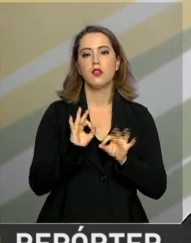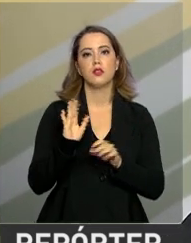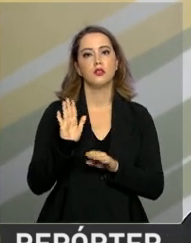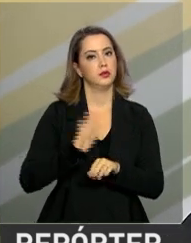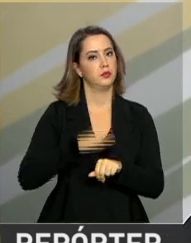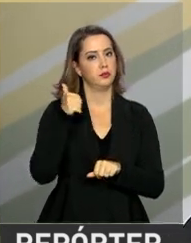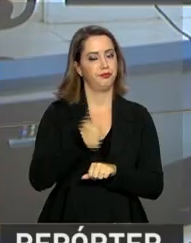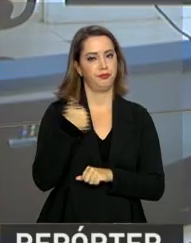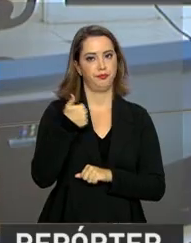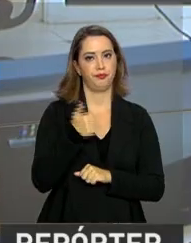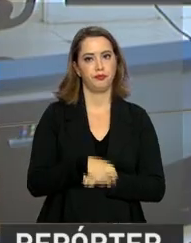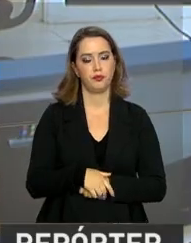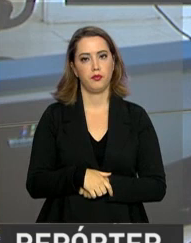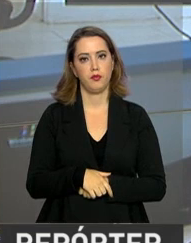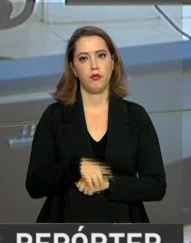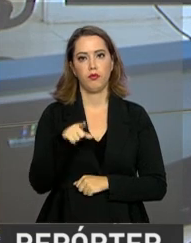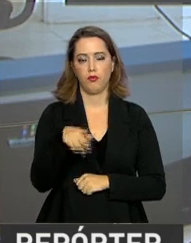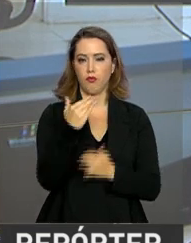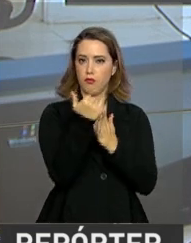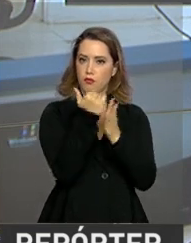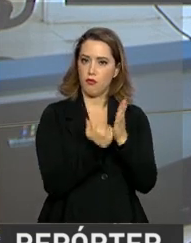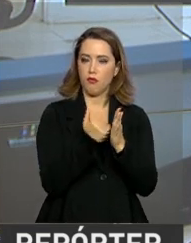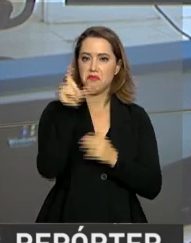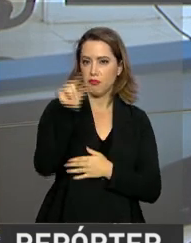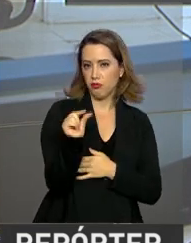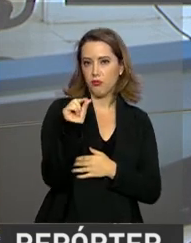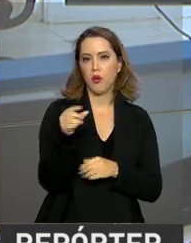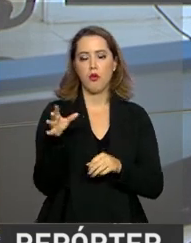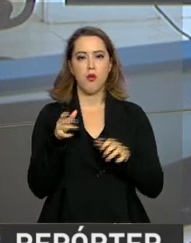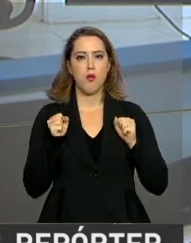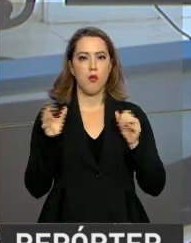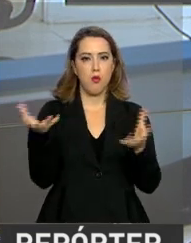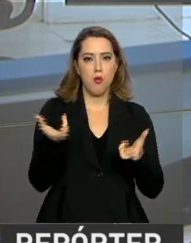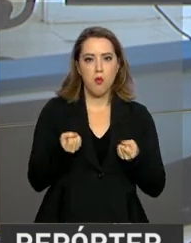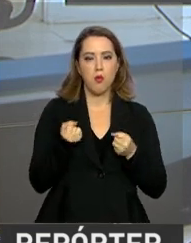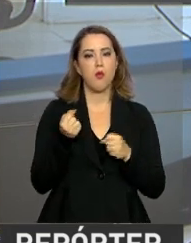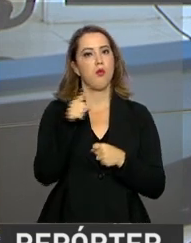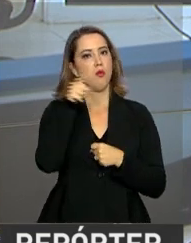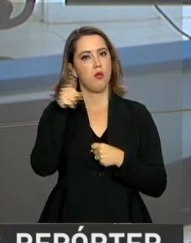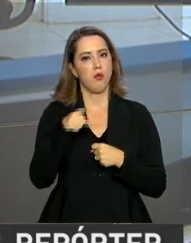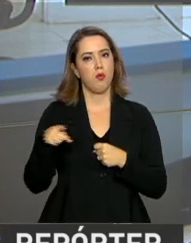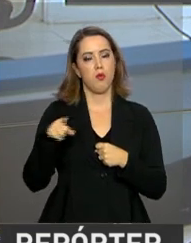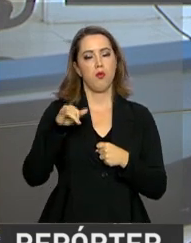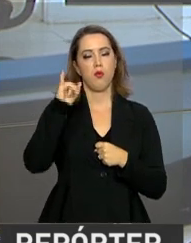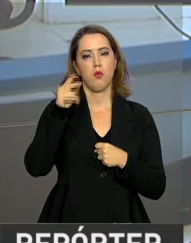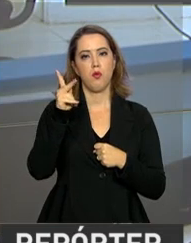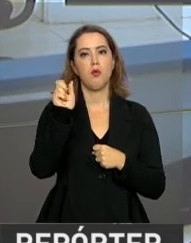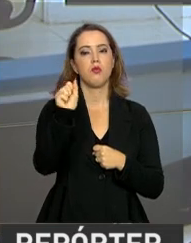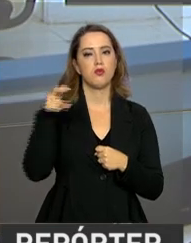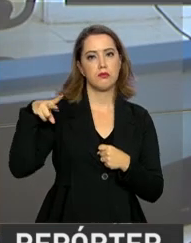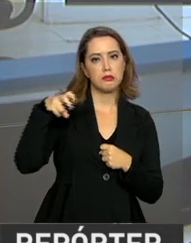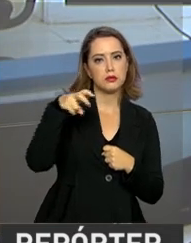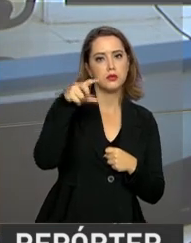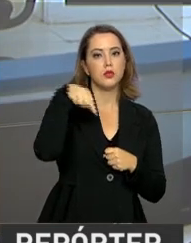mais acuradas. É baixo o risco de contaminação pelo vírus Zika, dengue ou chikungunya durante os Jogos